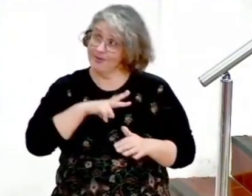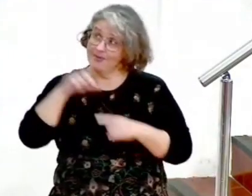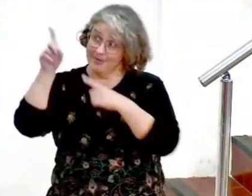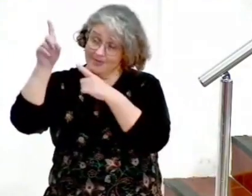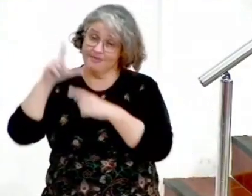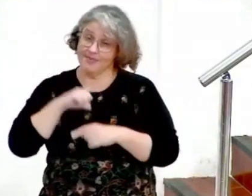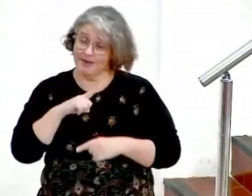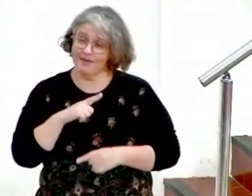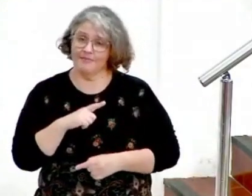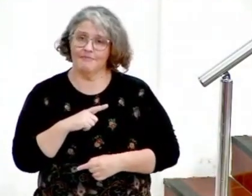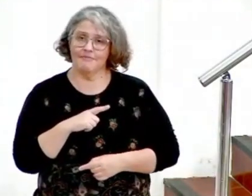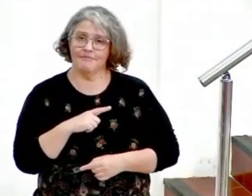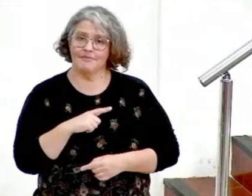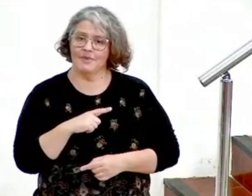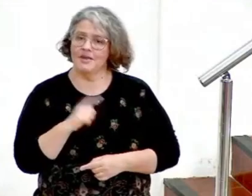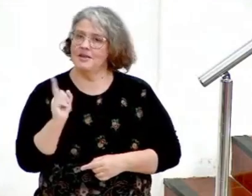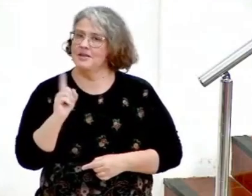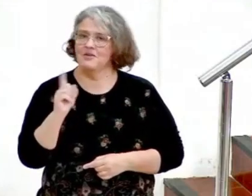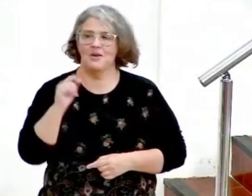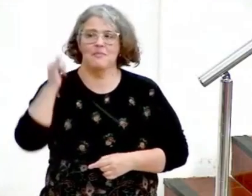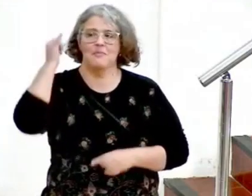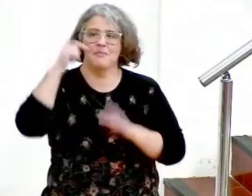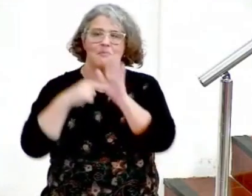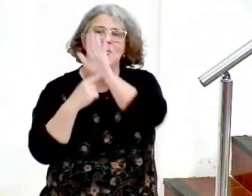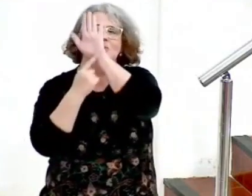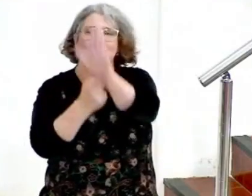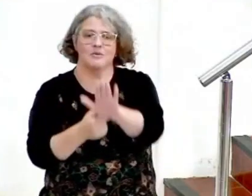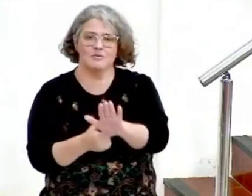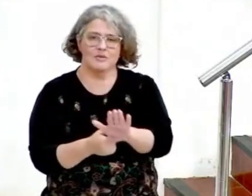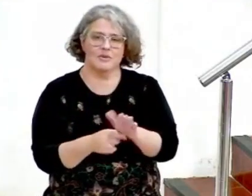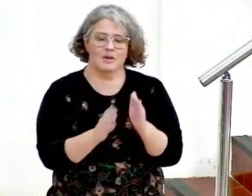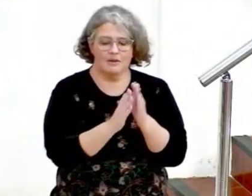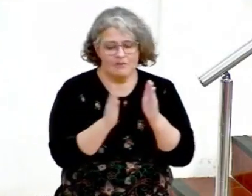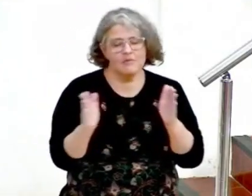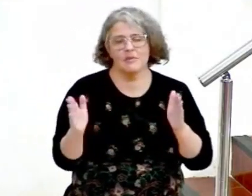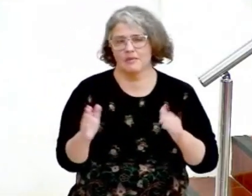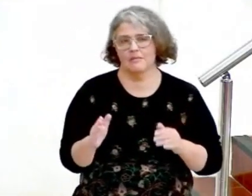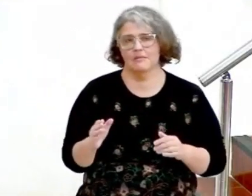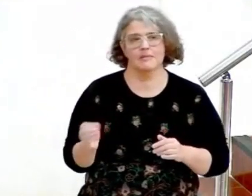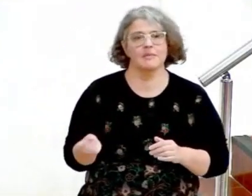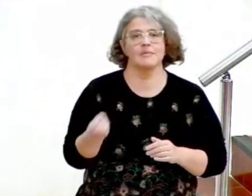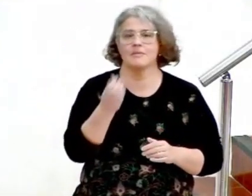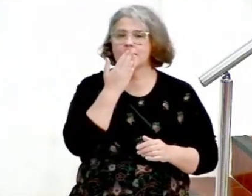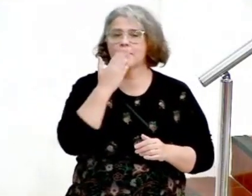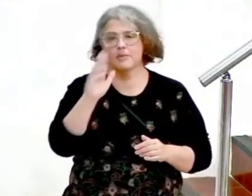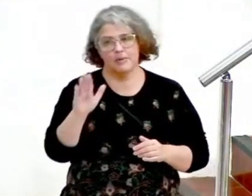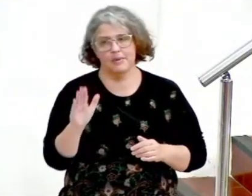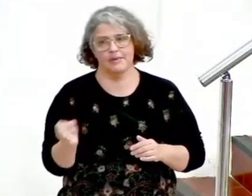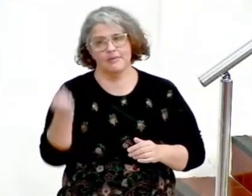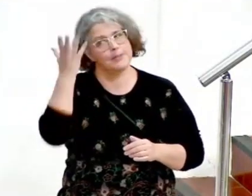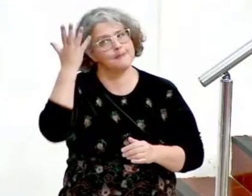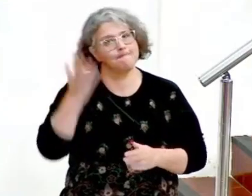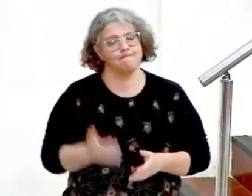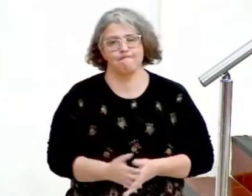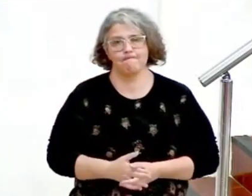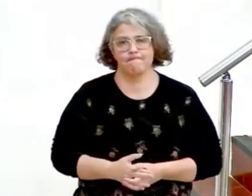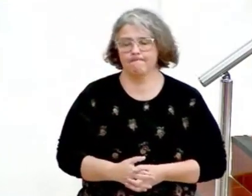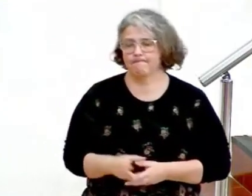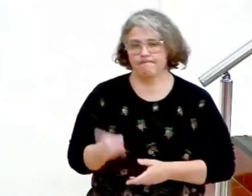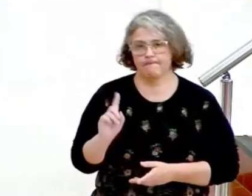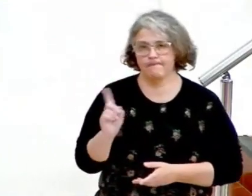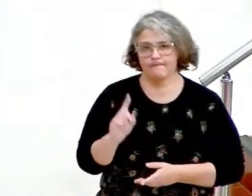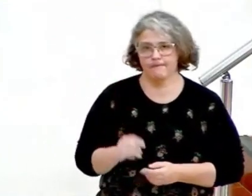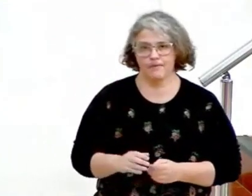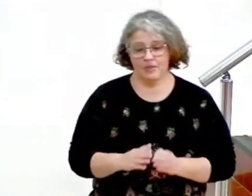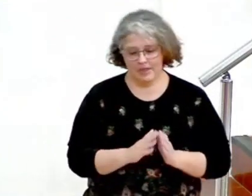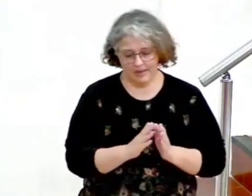vai revelar o tempo da concretização da promessa. O tempo da espera